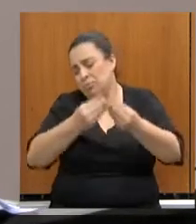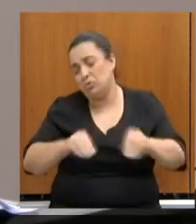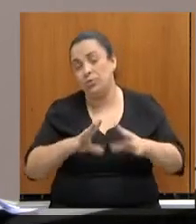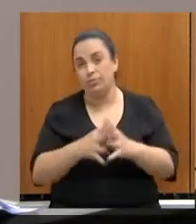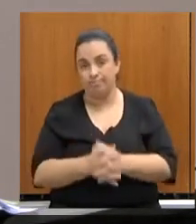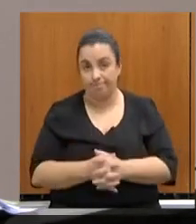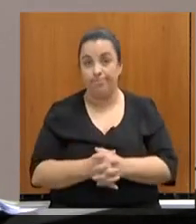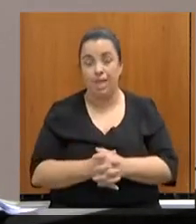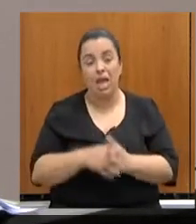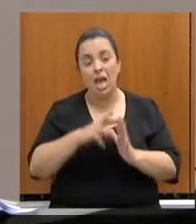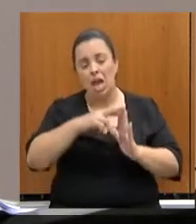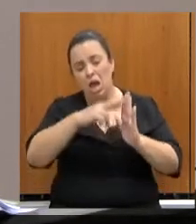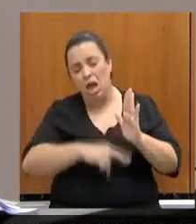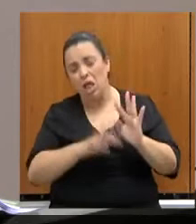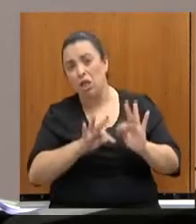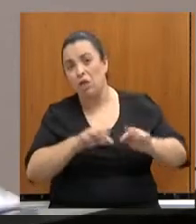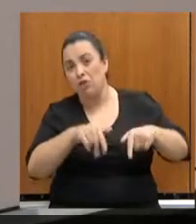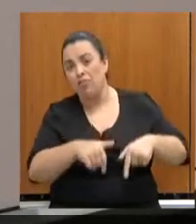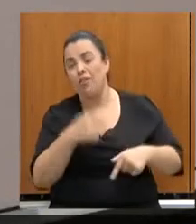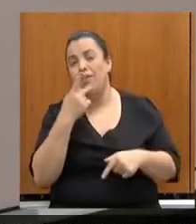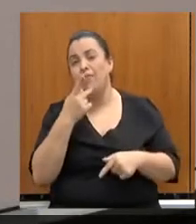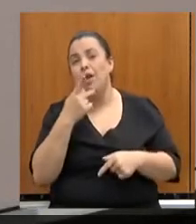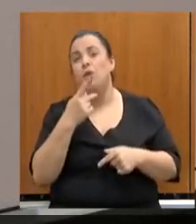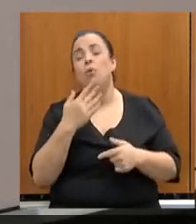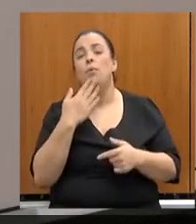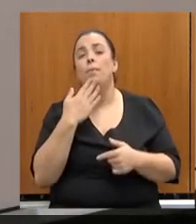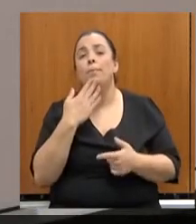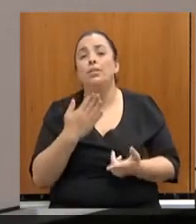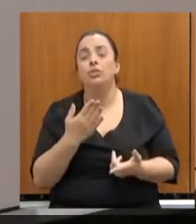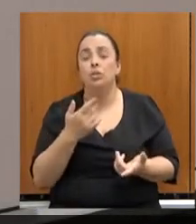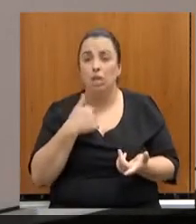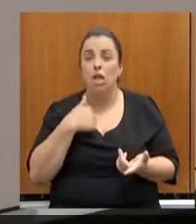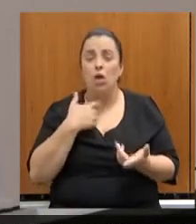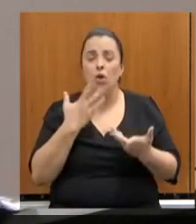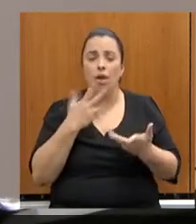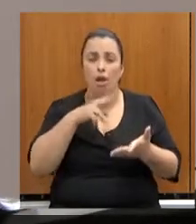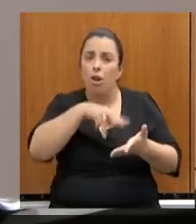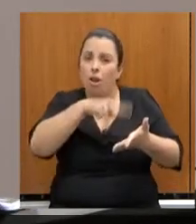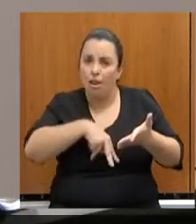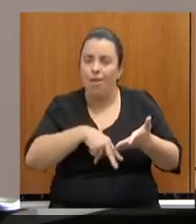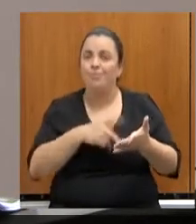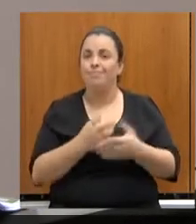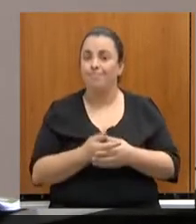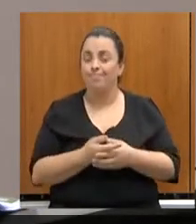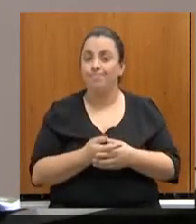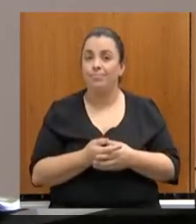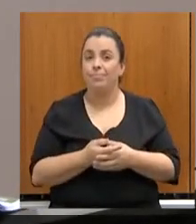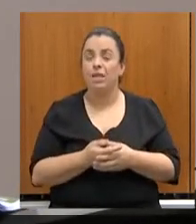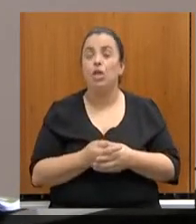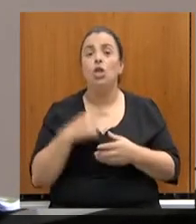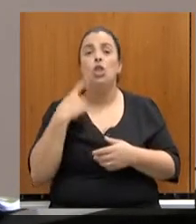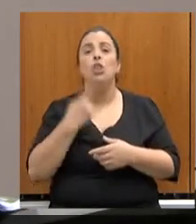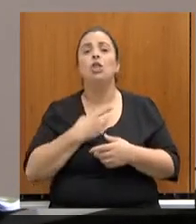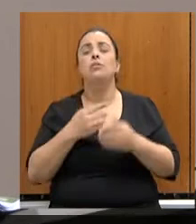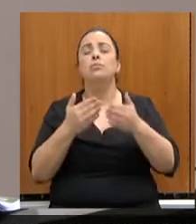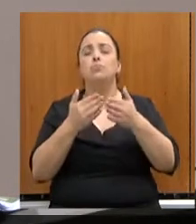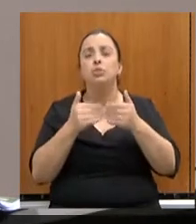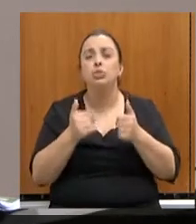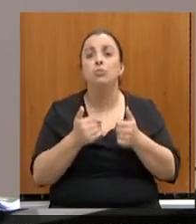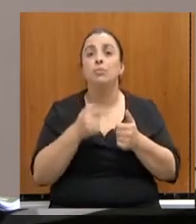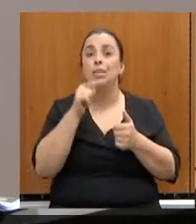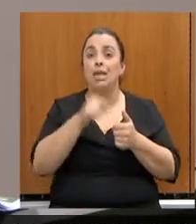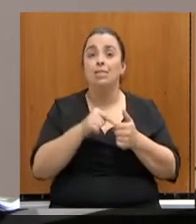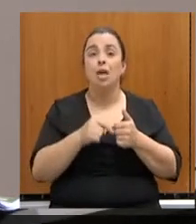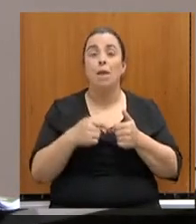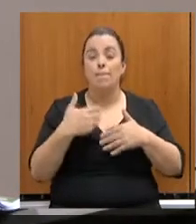relatório é a solicitação que eu faço questão de lei do fórum diante disso solicitamos a suspensão do